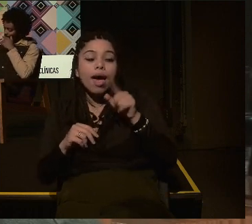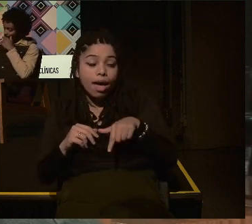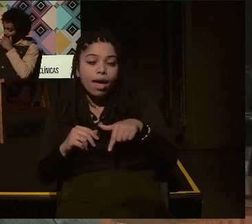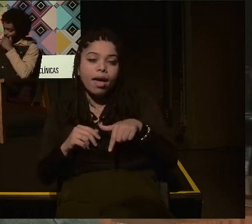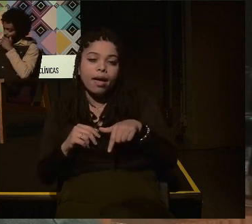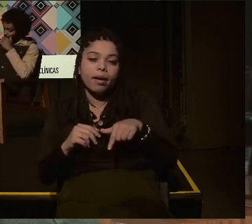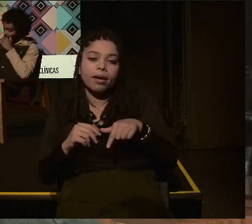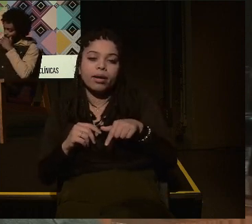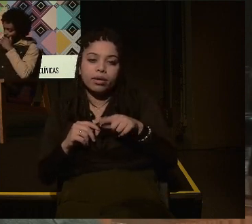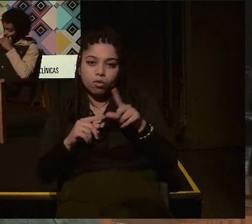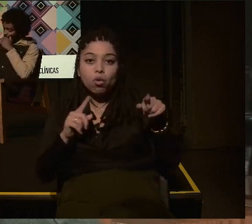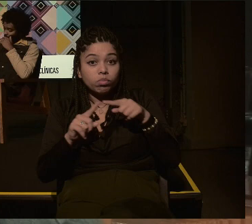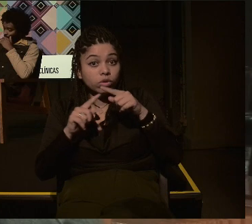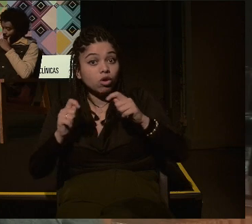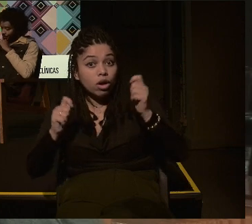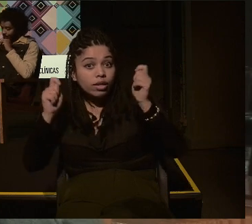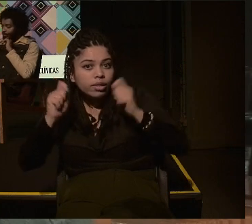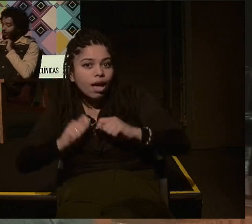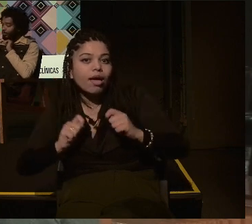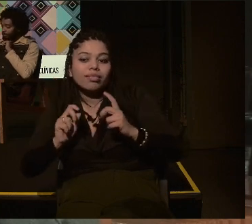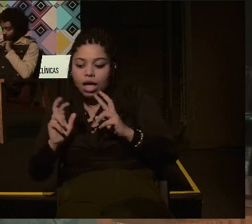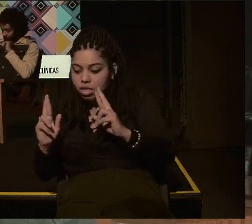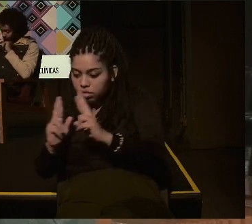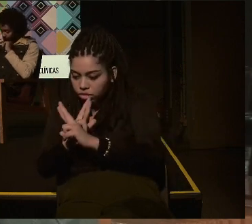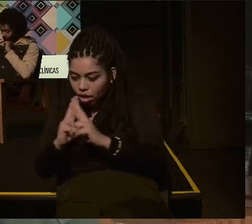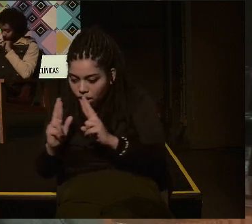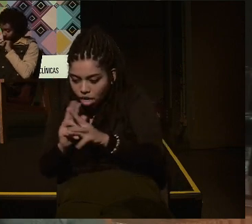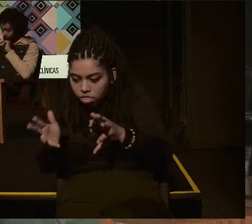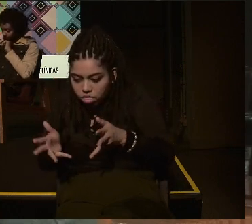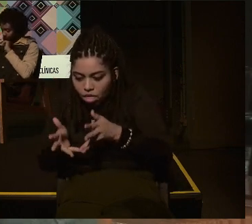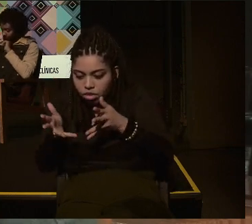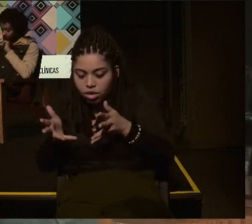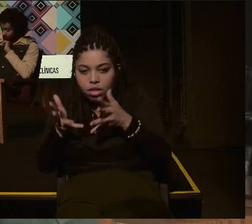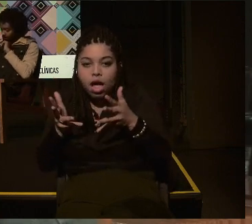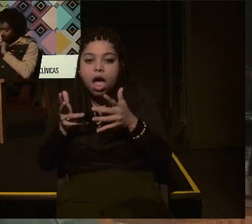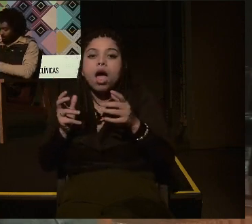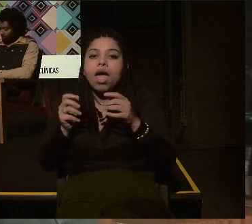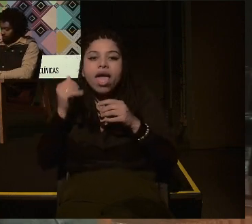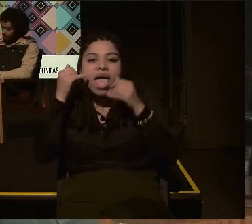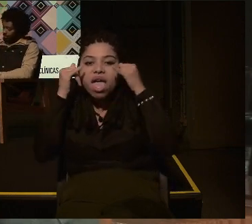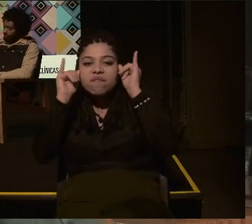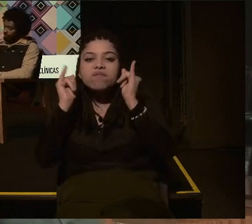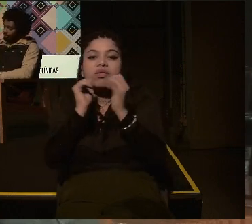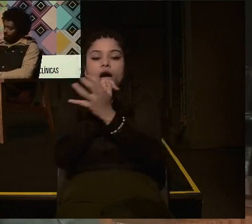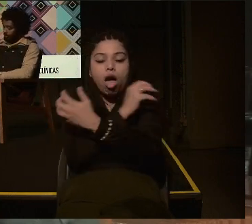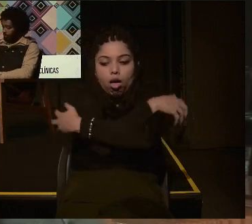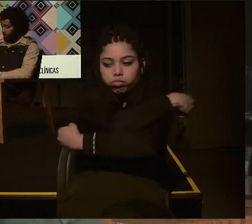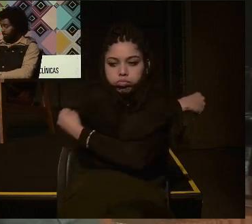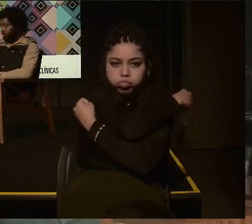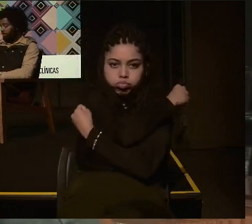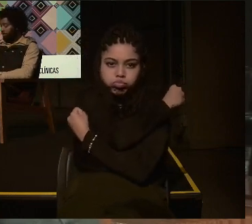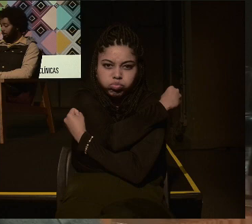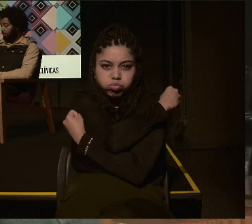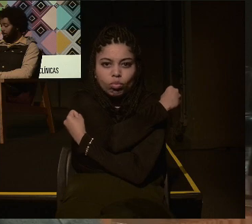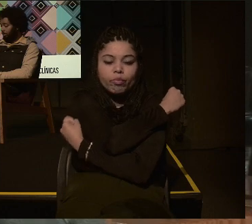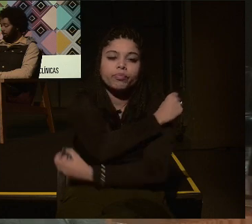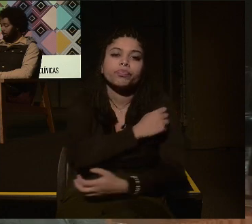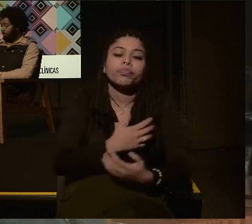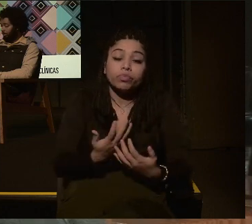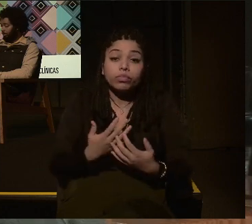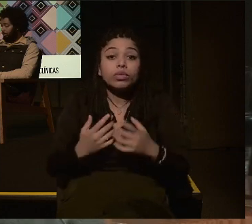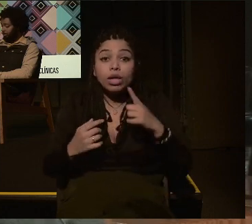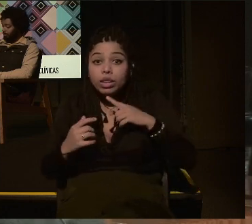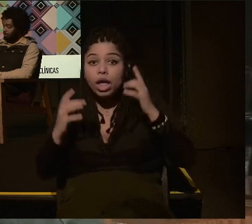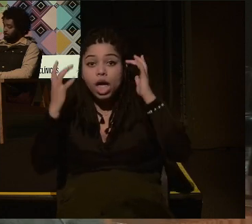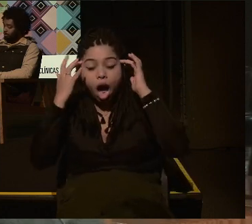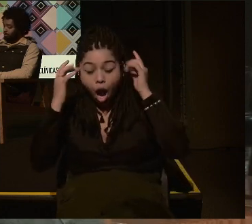manicolonização. Porque o manicômio, tal qual a escravização, ele